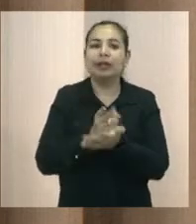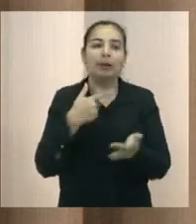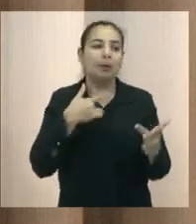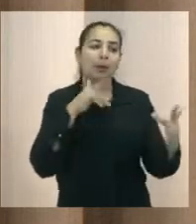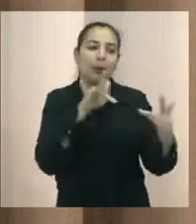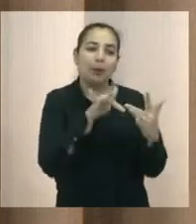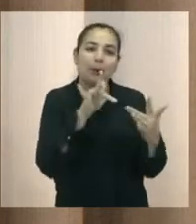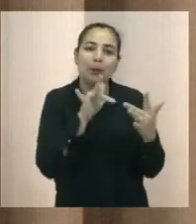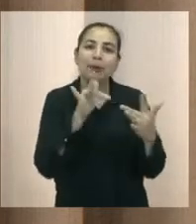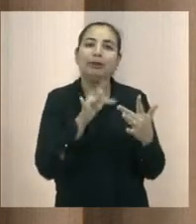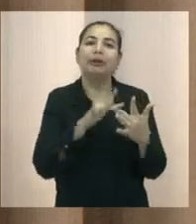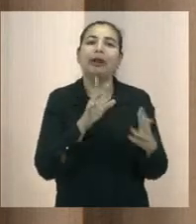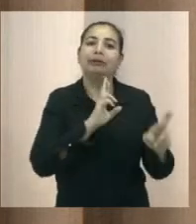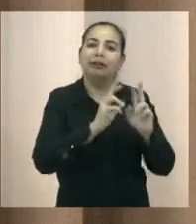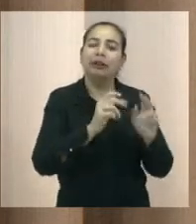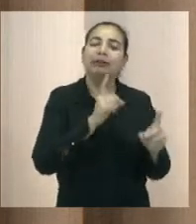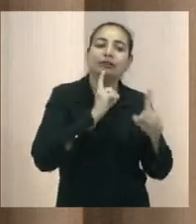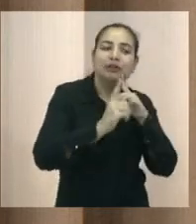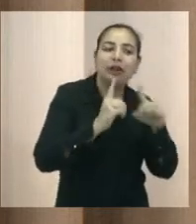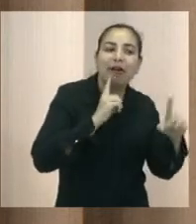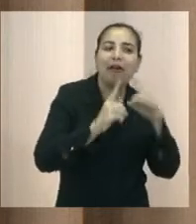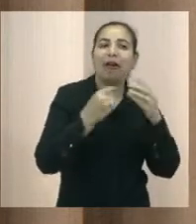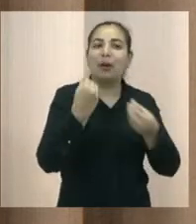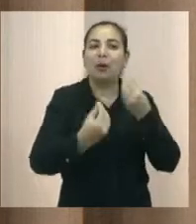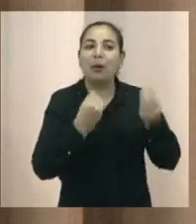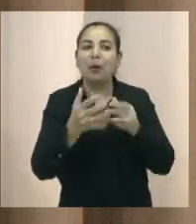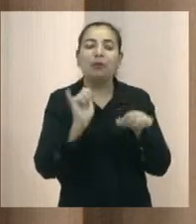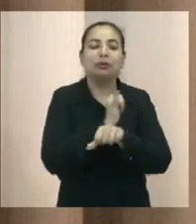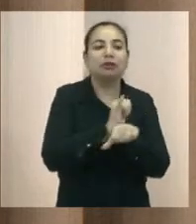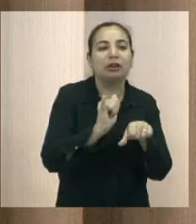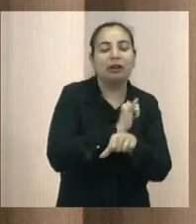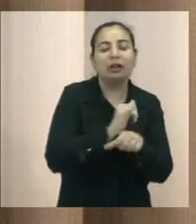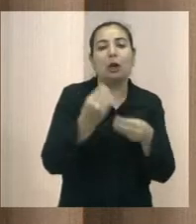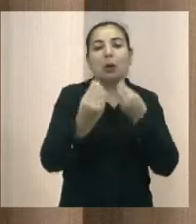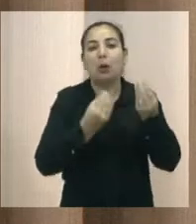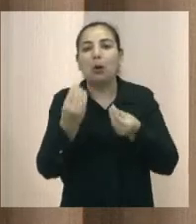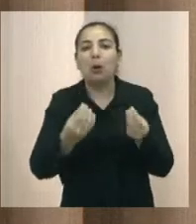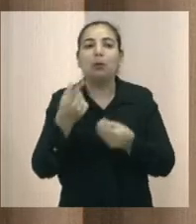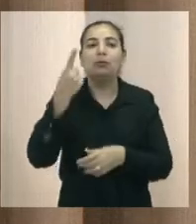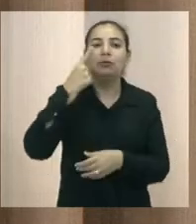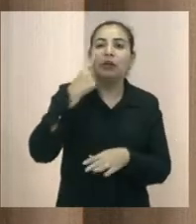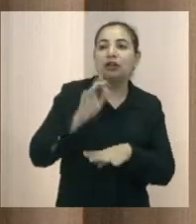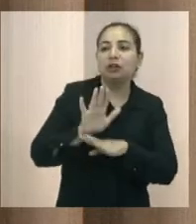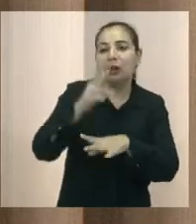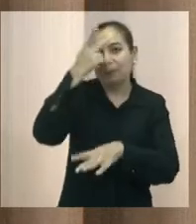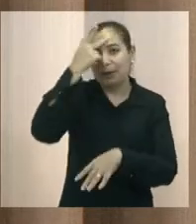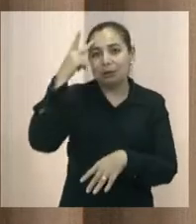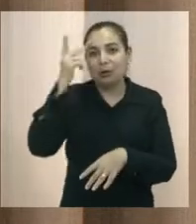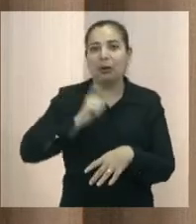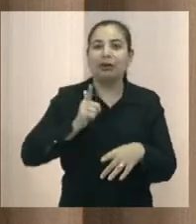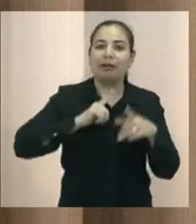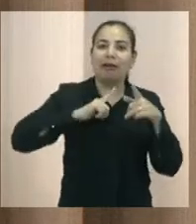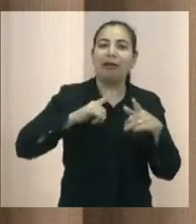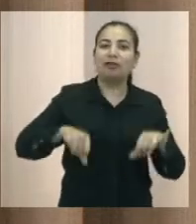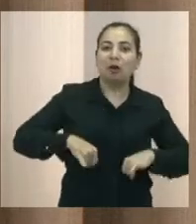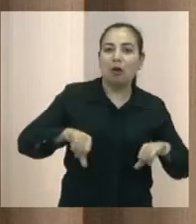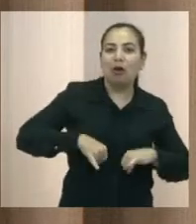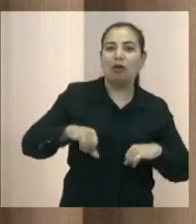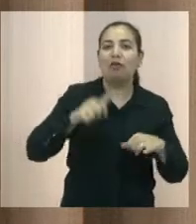que estavam em situação de violência, sobretudo as que estavam ameaçadas de morte. Então, eram diálogos para